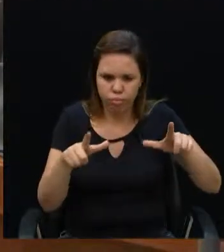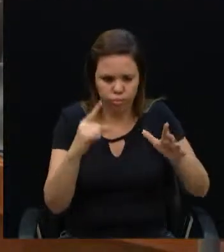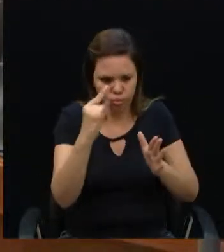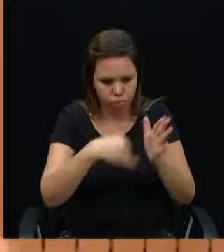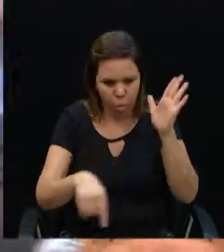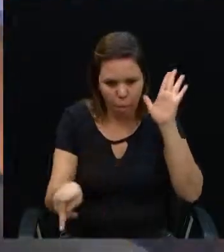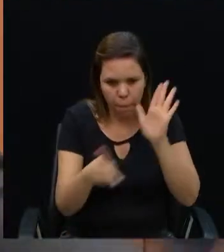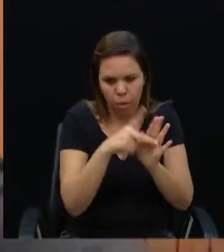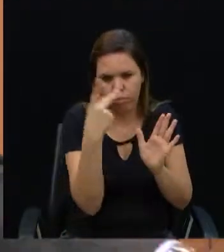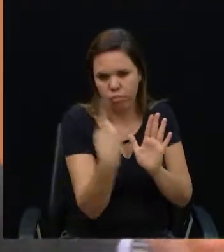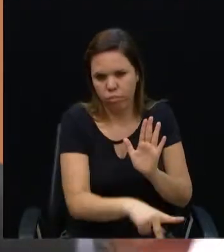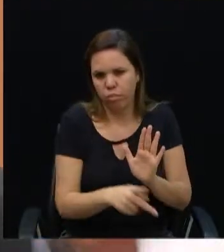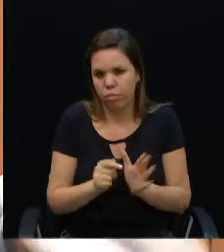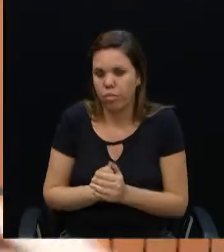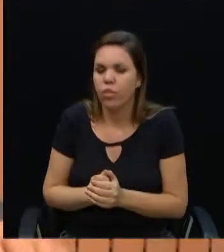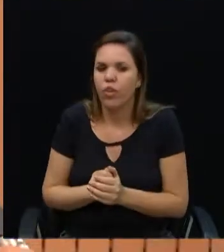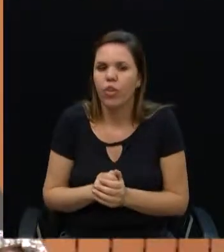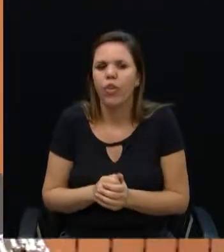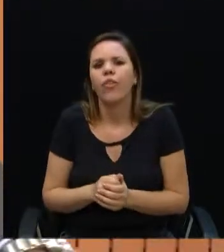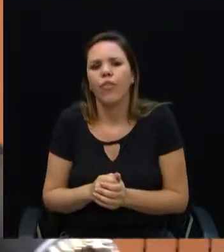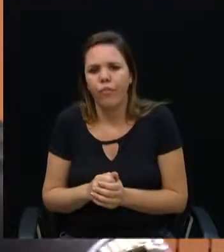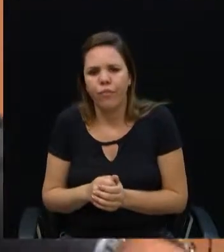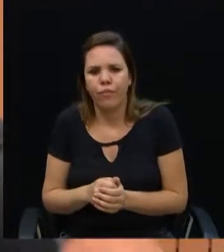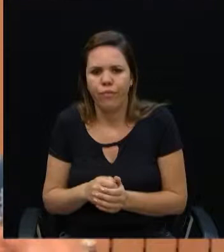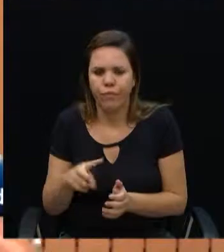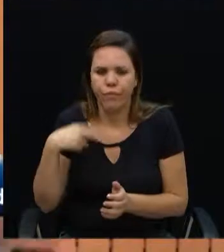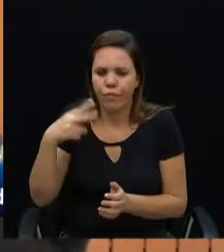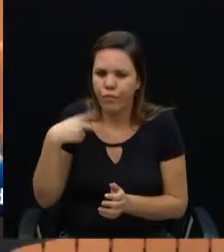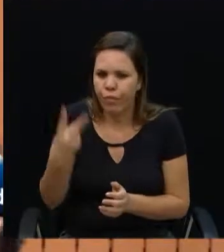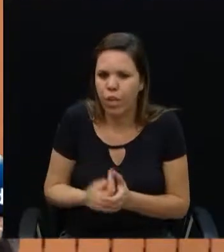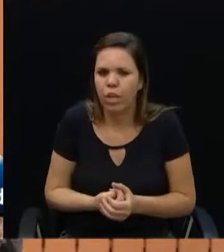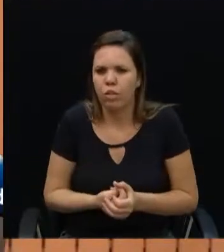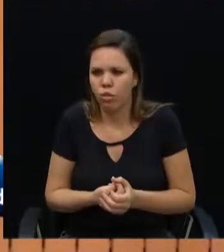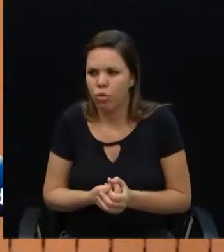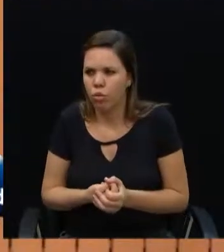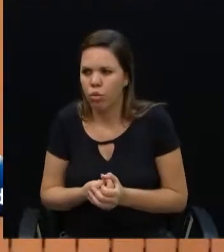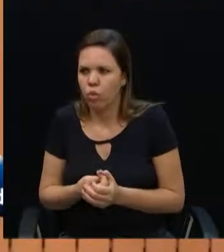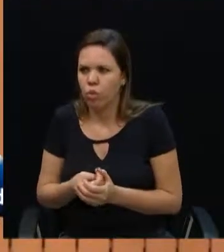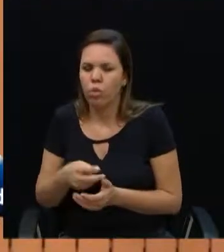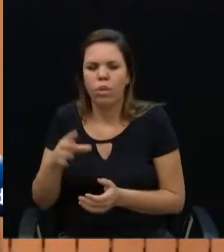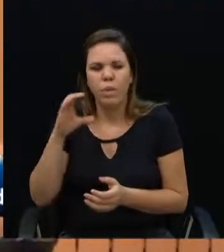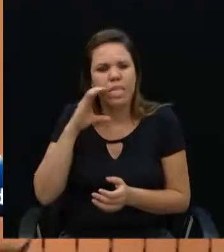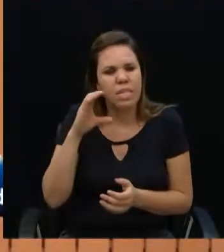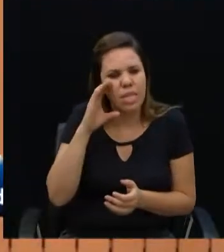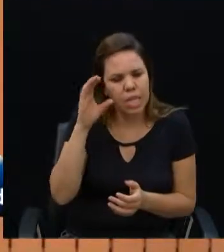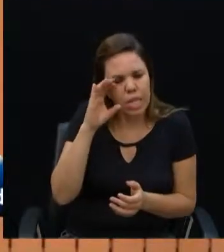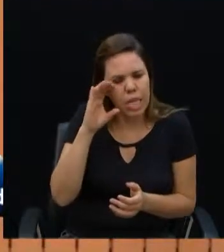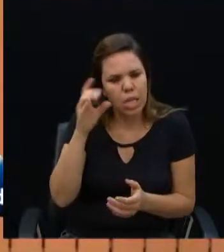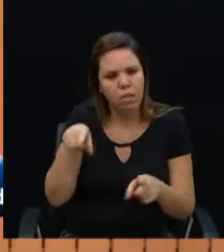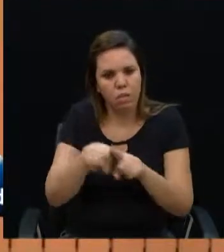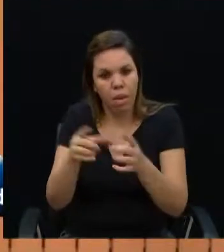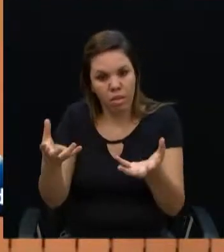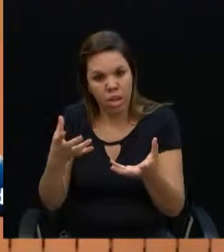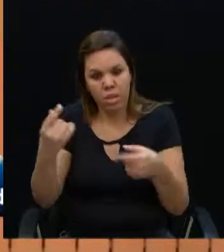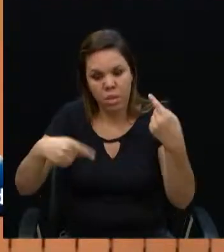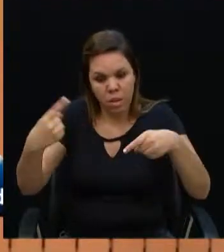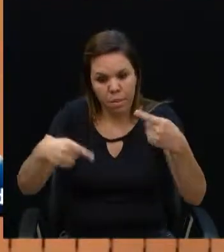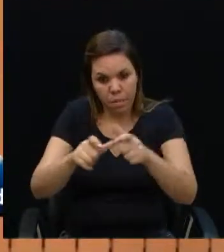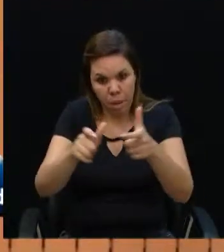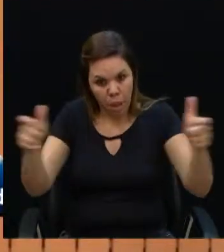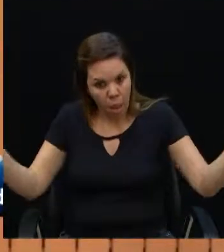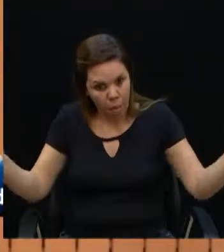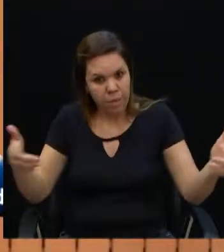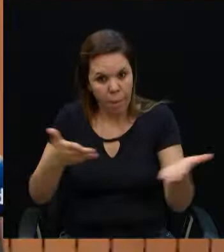da Constileg, o vereador Luiz Henrique Cirilo diz que o assunto afeta milhares de famílias de Campinas e precisa de um debate amplo para